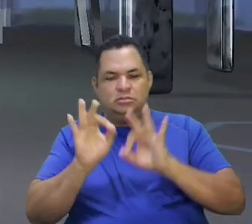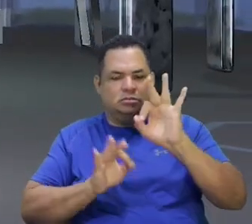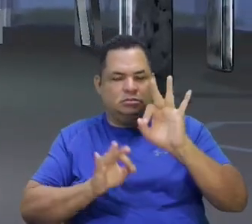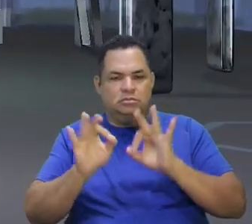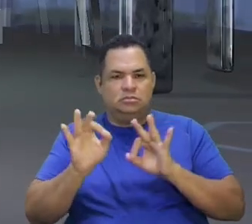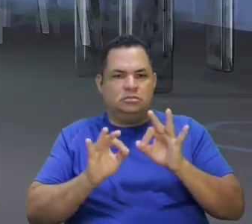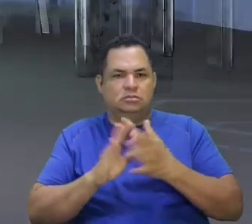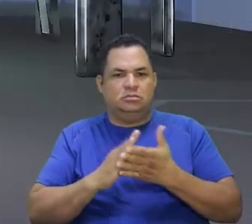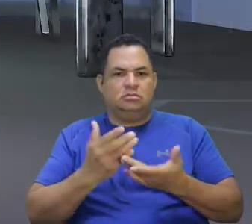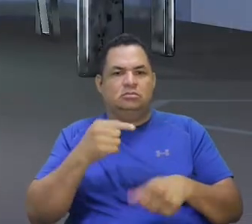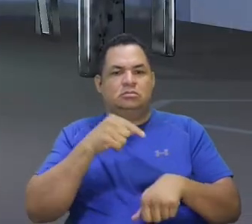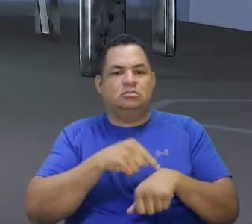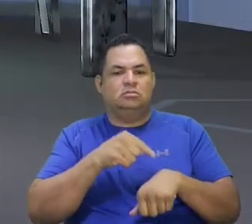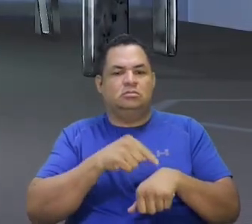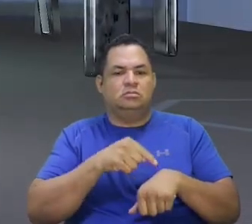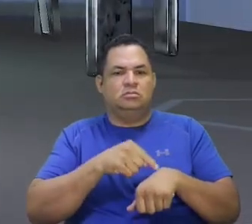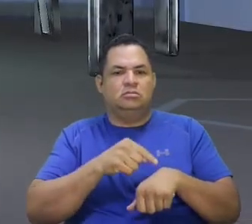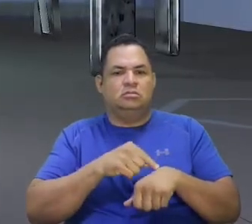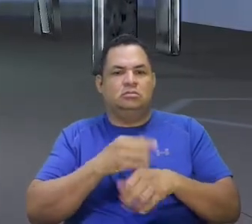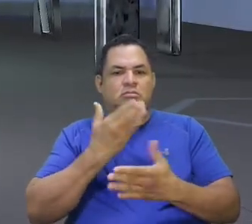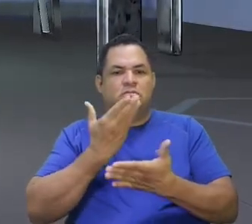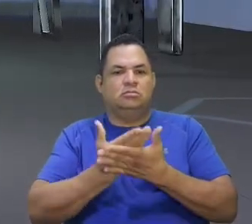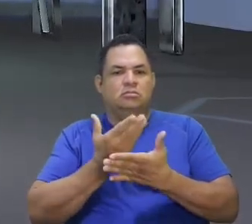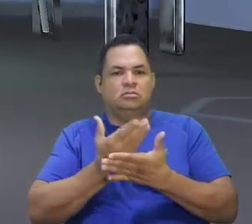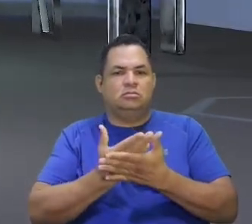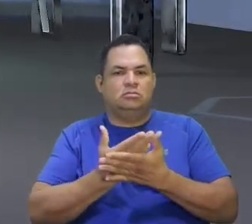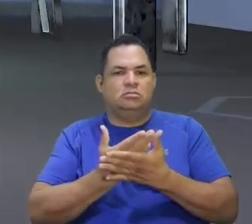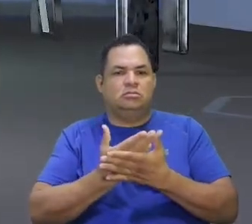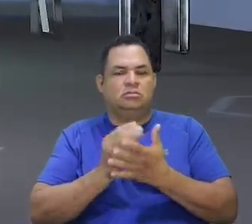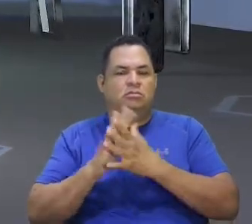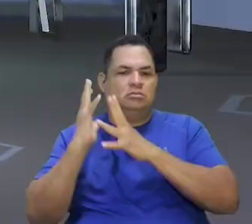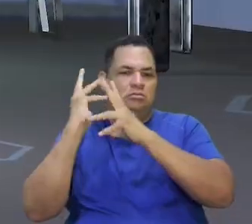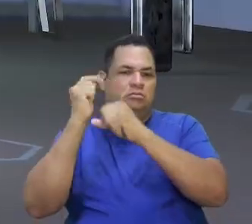diagrama. Agora a gente vai para nossa aula